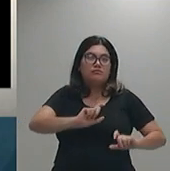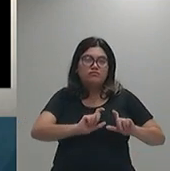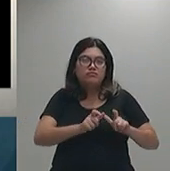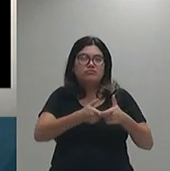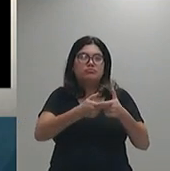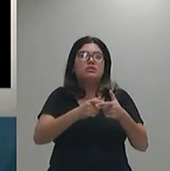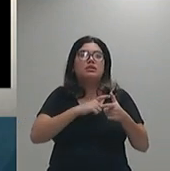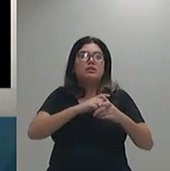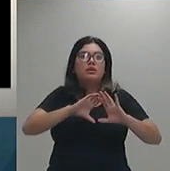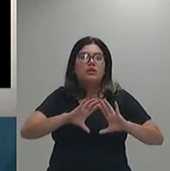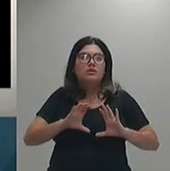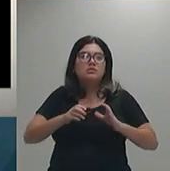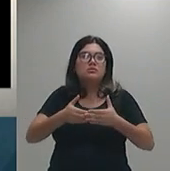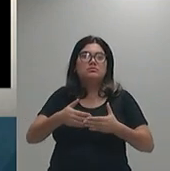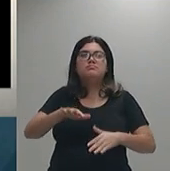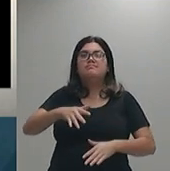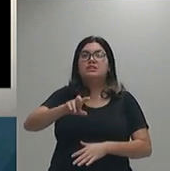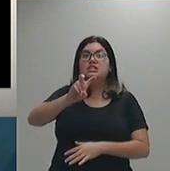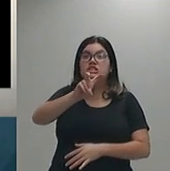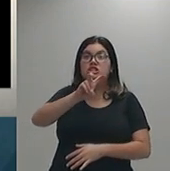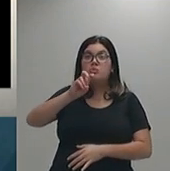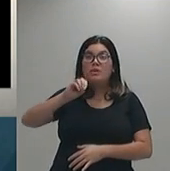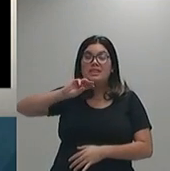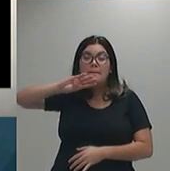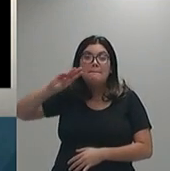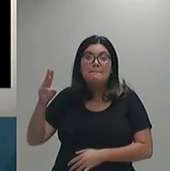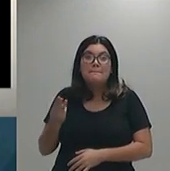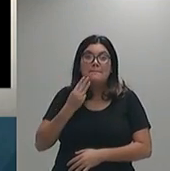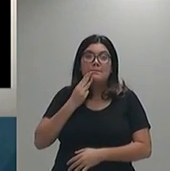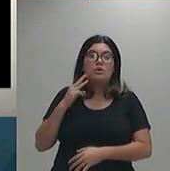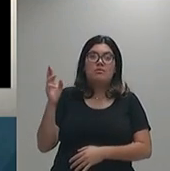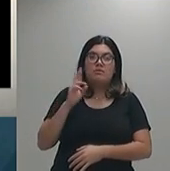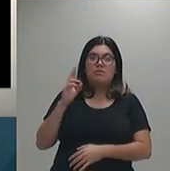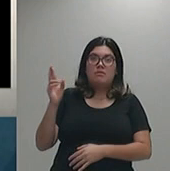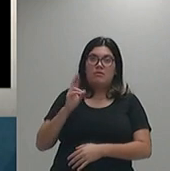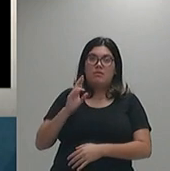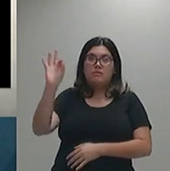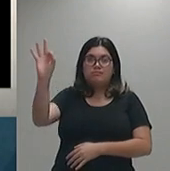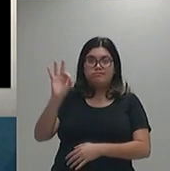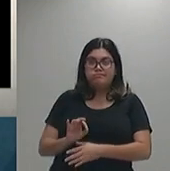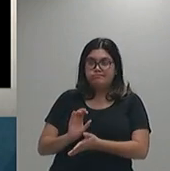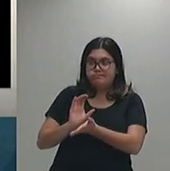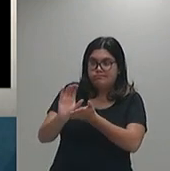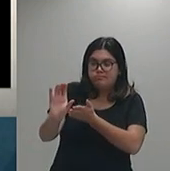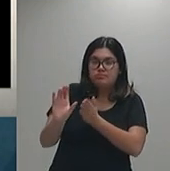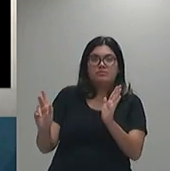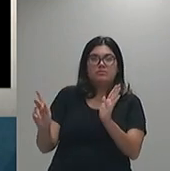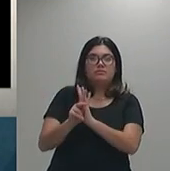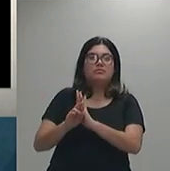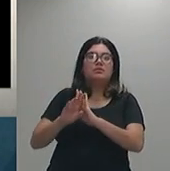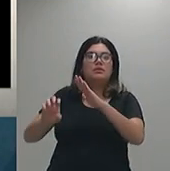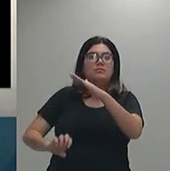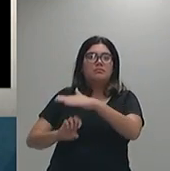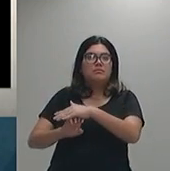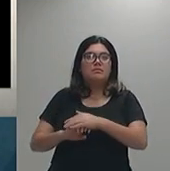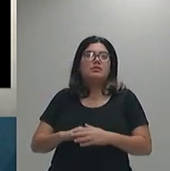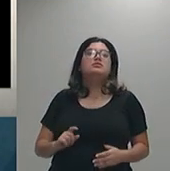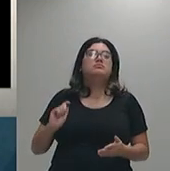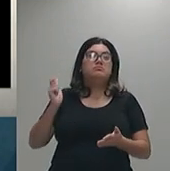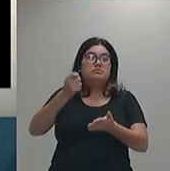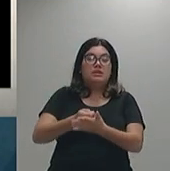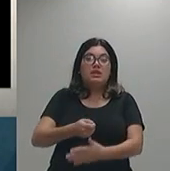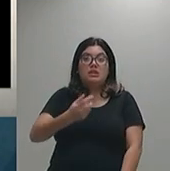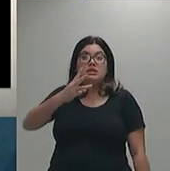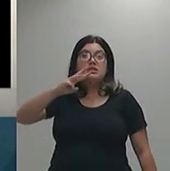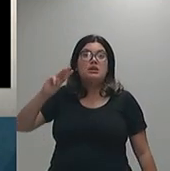aproximadamente 50 milhões de reais em ações dessa companhia por isso prestaram caução de 3 milhões de